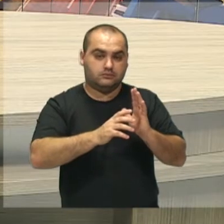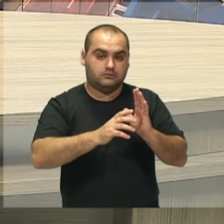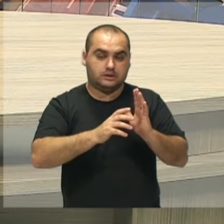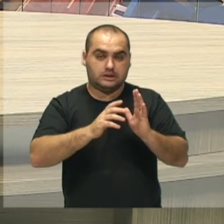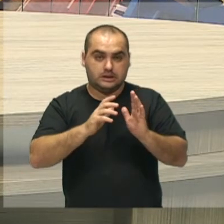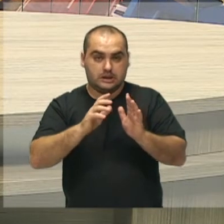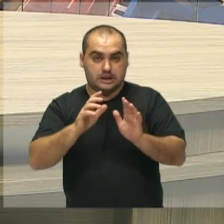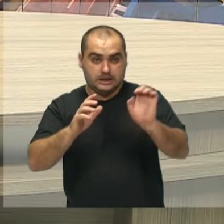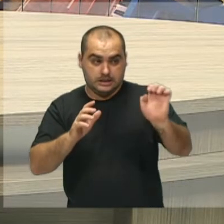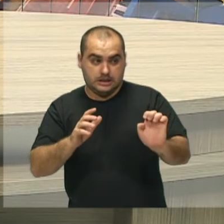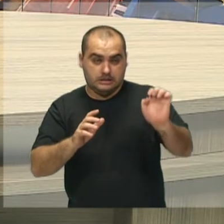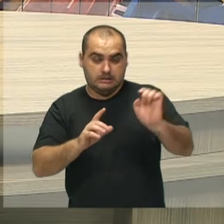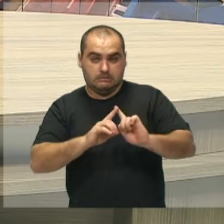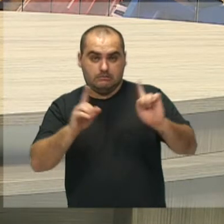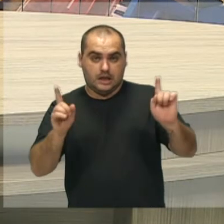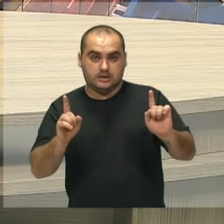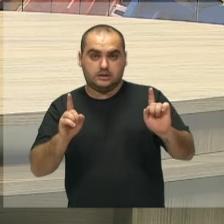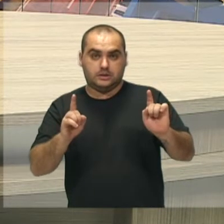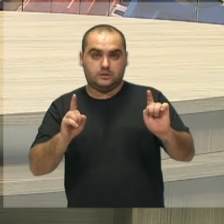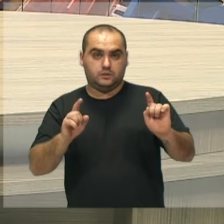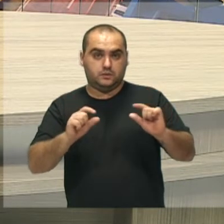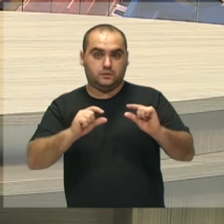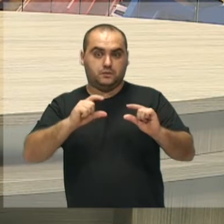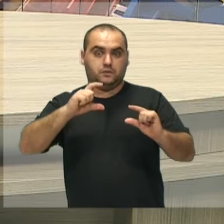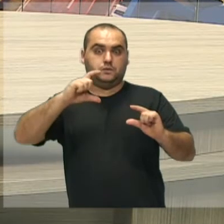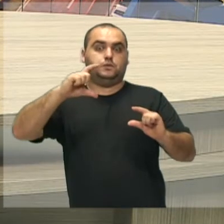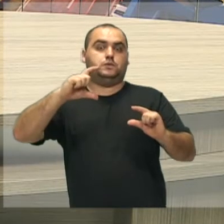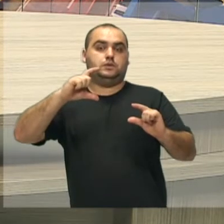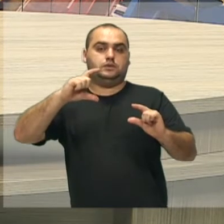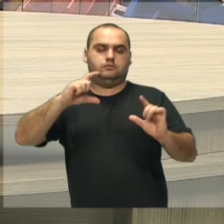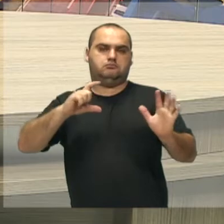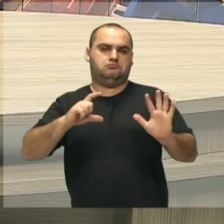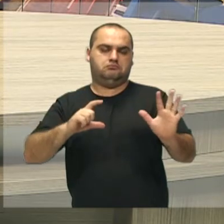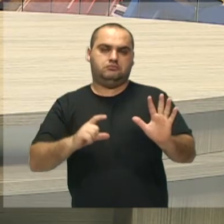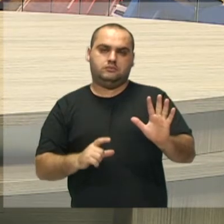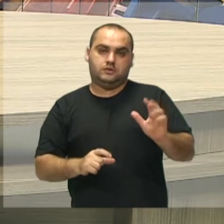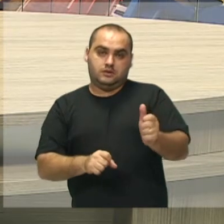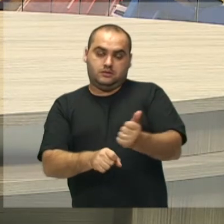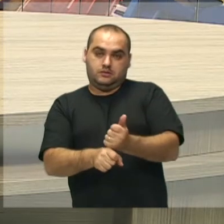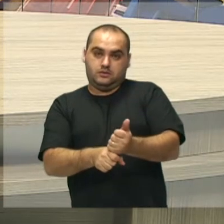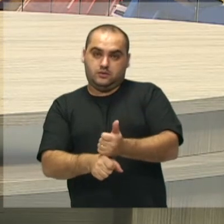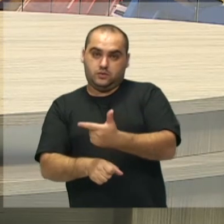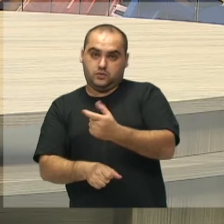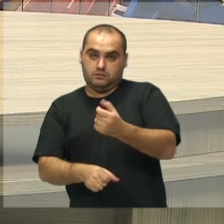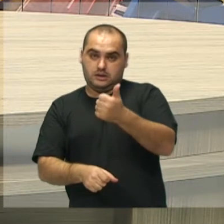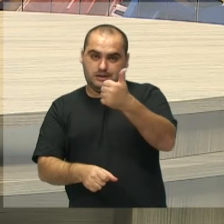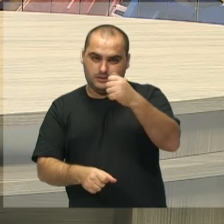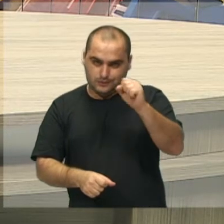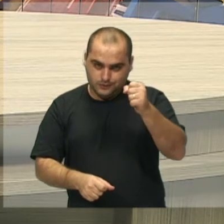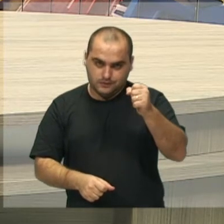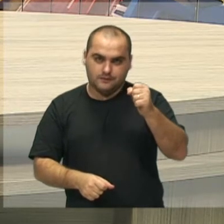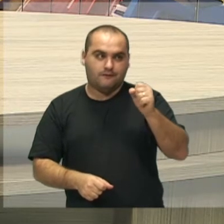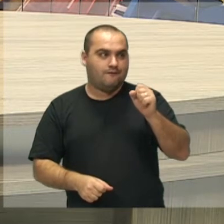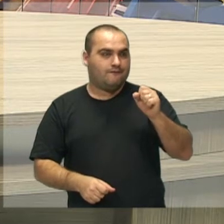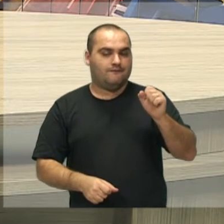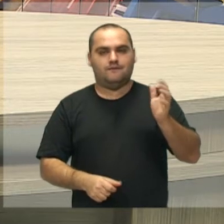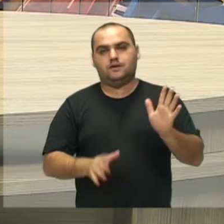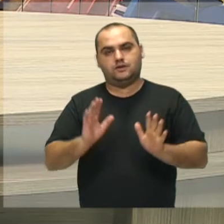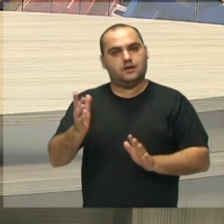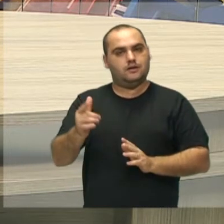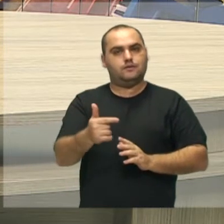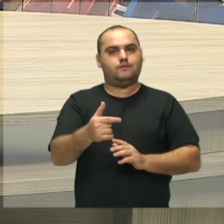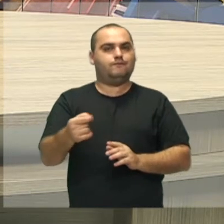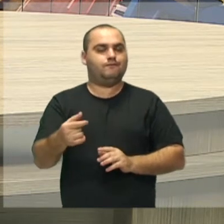uma polarização tão acentuada, vista em 2018 e para 2022. O